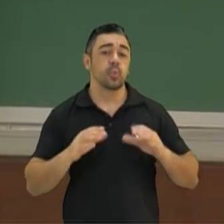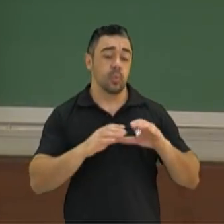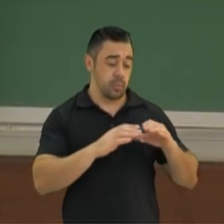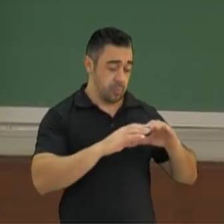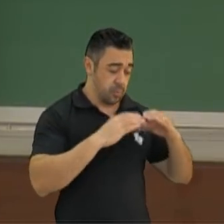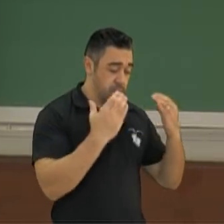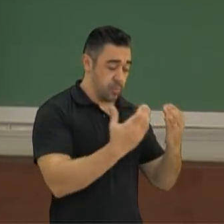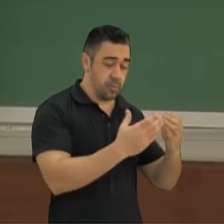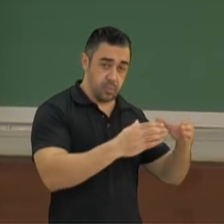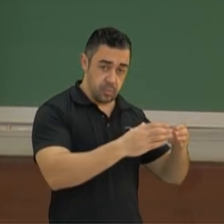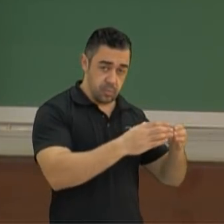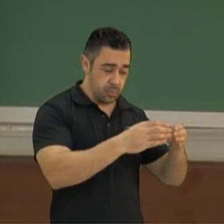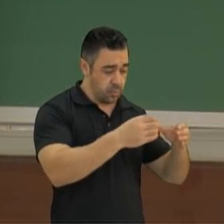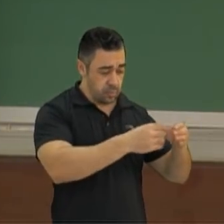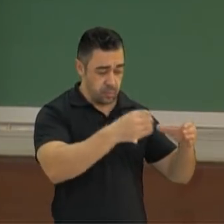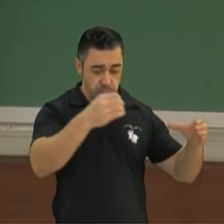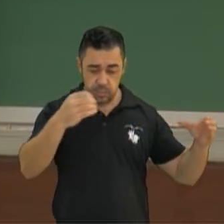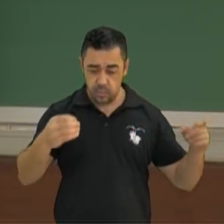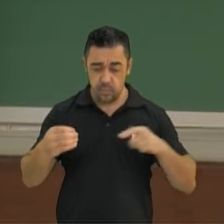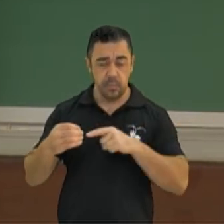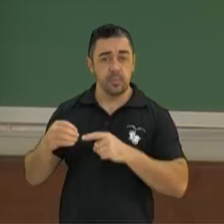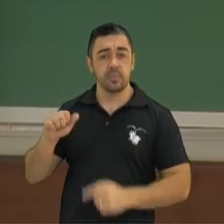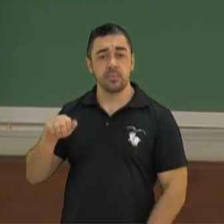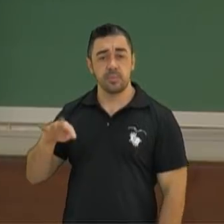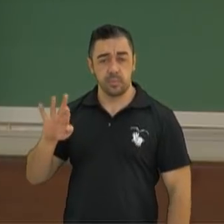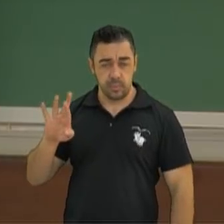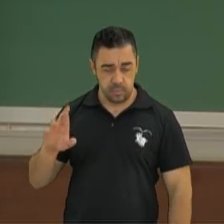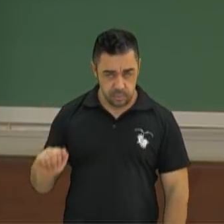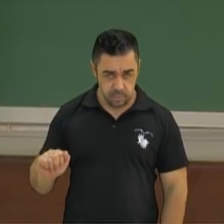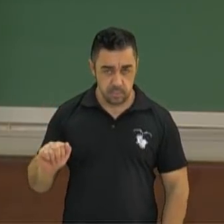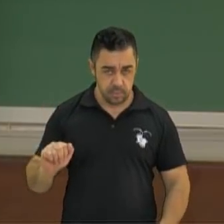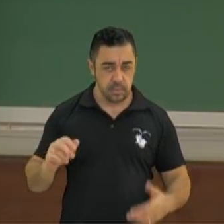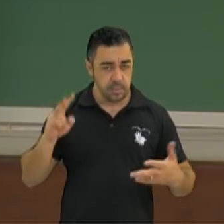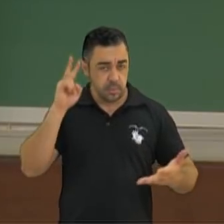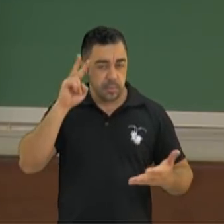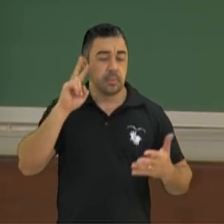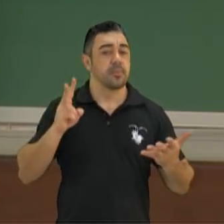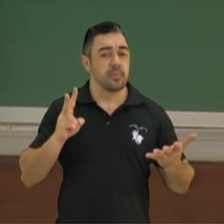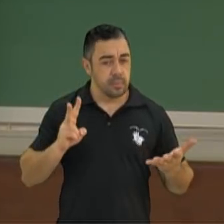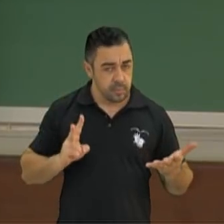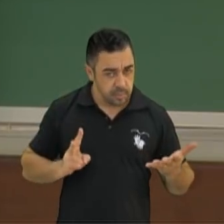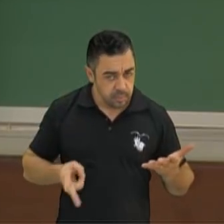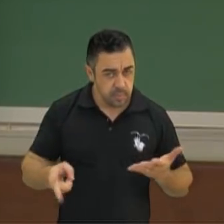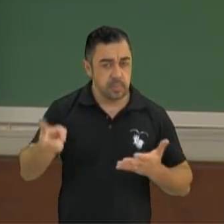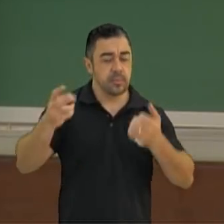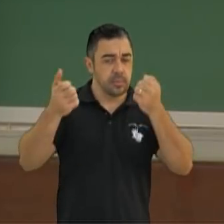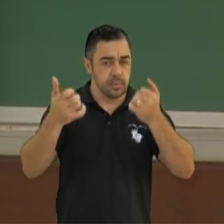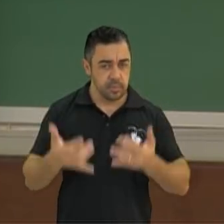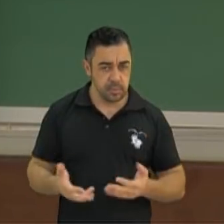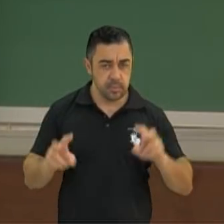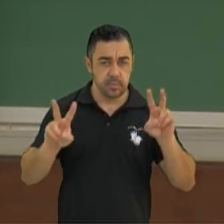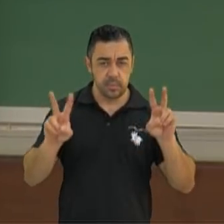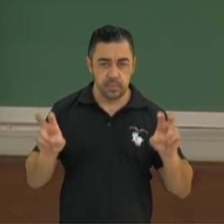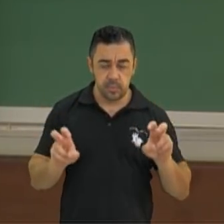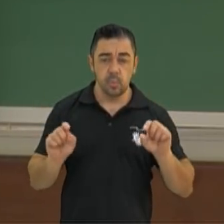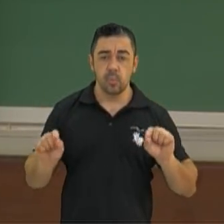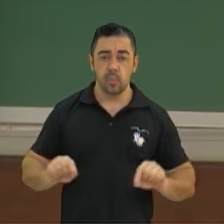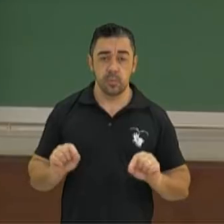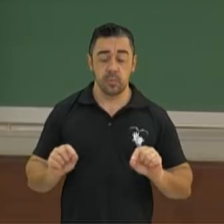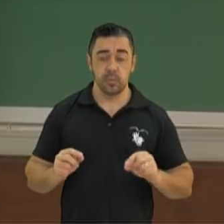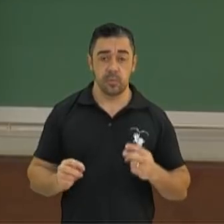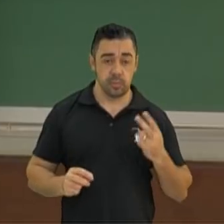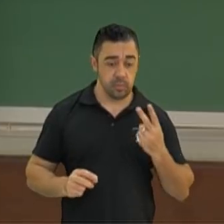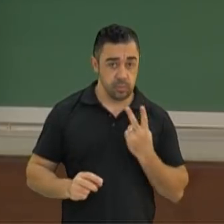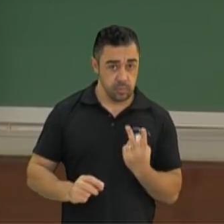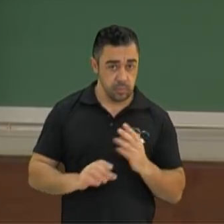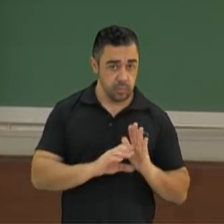sobre população e amostra, lembra disso? E hoje nós vamos continuar falando sobre esse assunto, que são dois